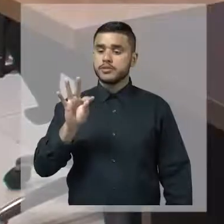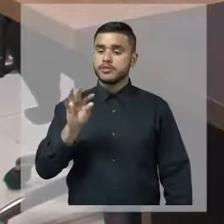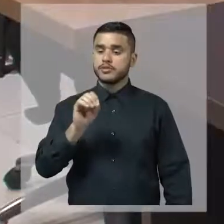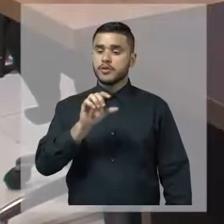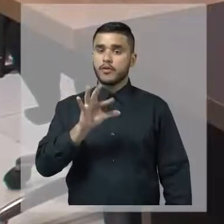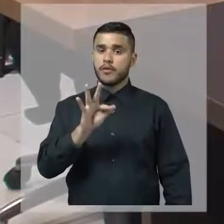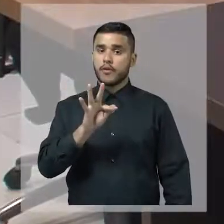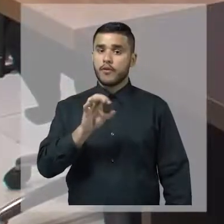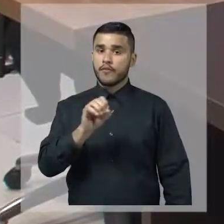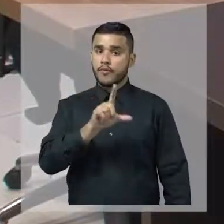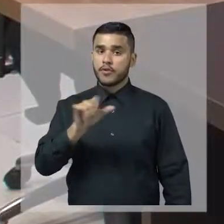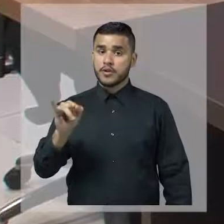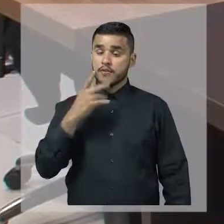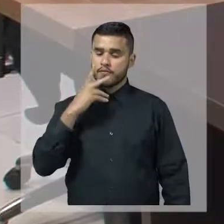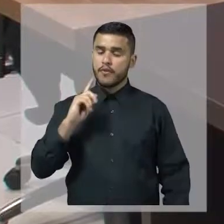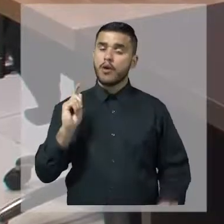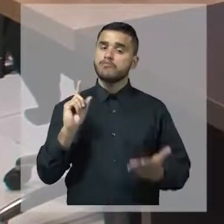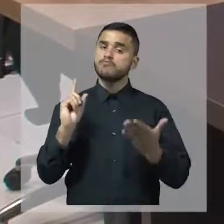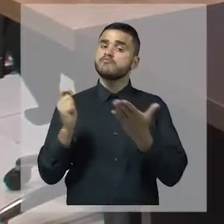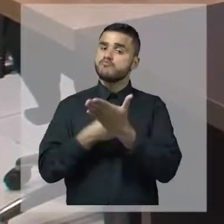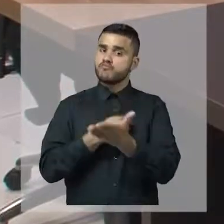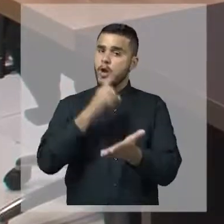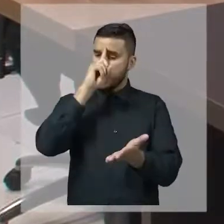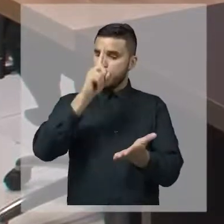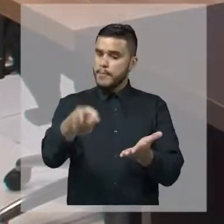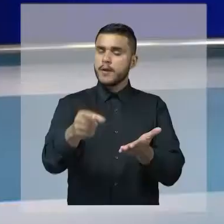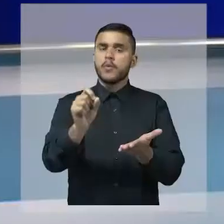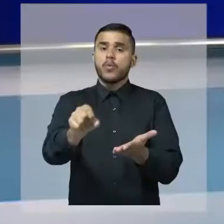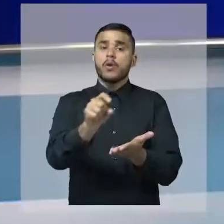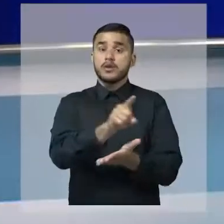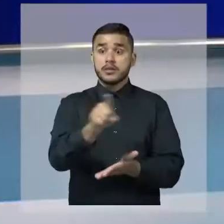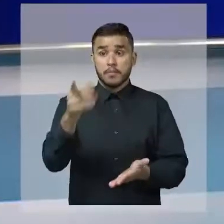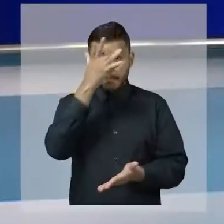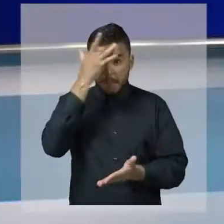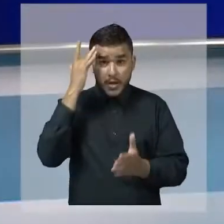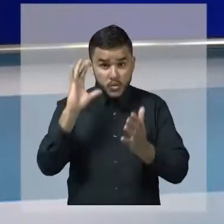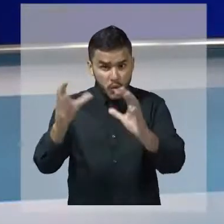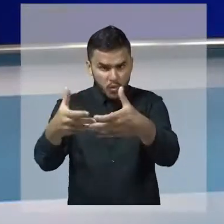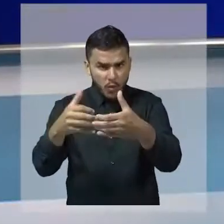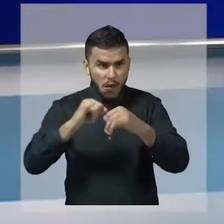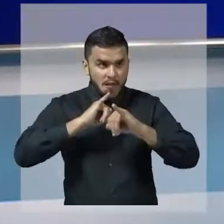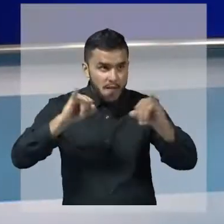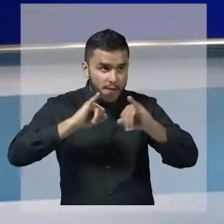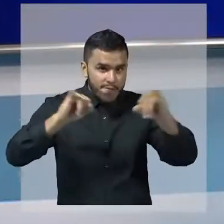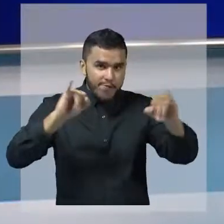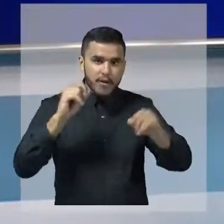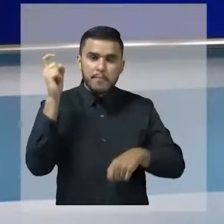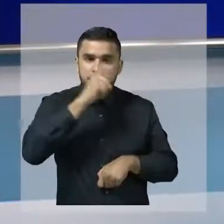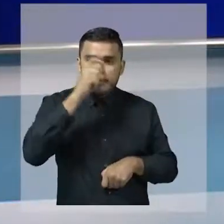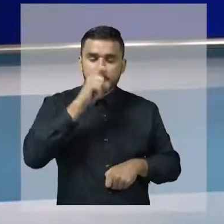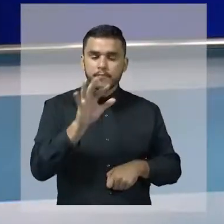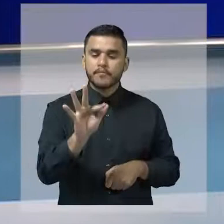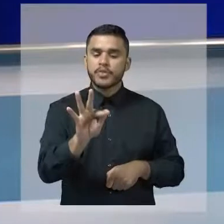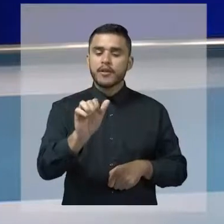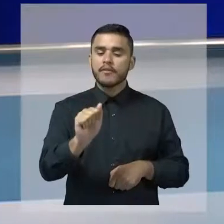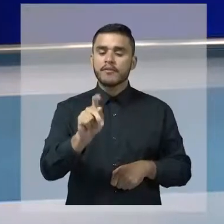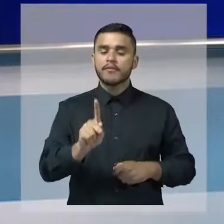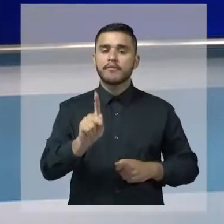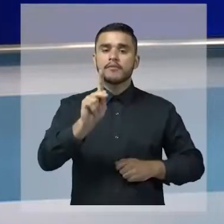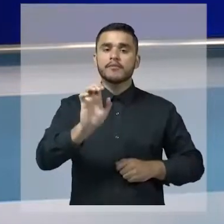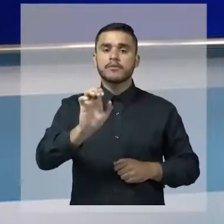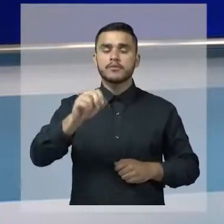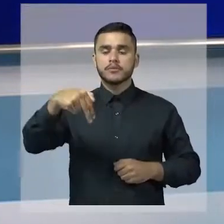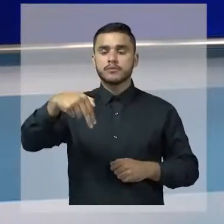agora as fake news, ou seja, os seus autores das fake news e os detratores da Suprema Corte e dos